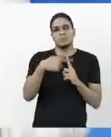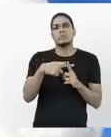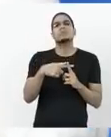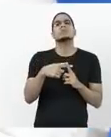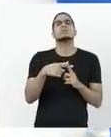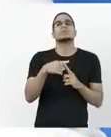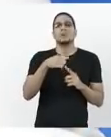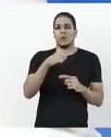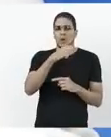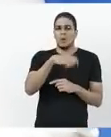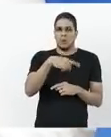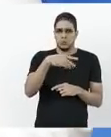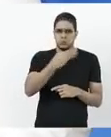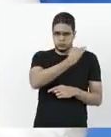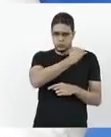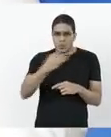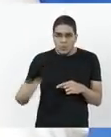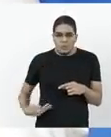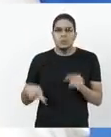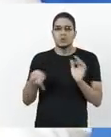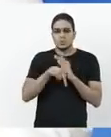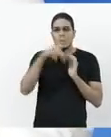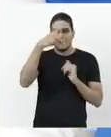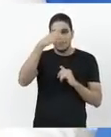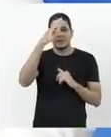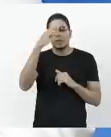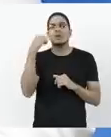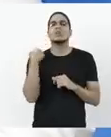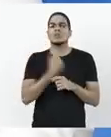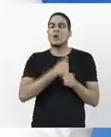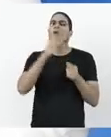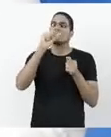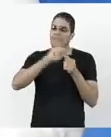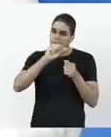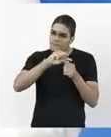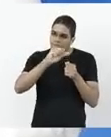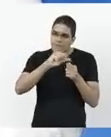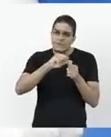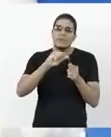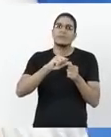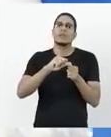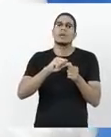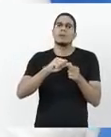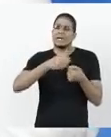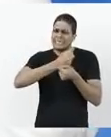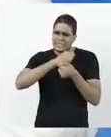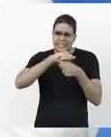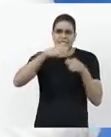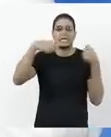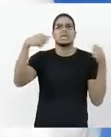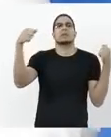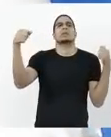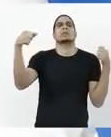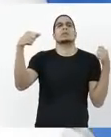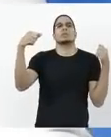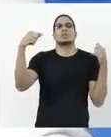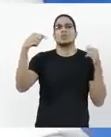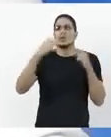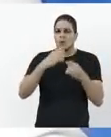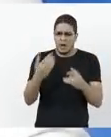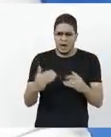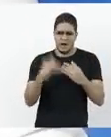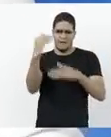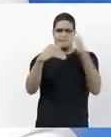Belém. Agradecer também ao povo e pedir o seu voto. E não poderia deixar de dizer que o